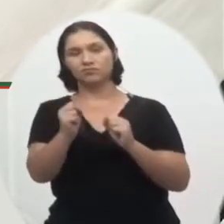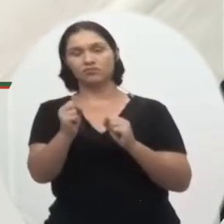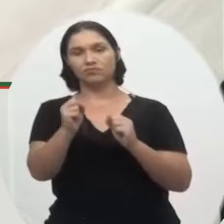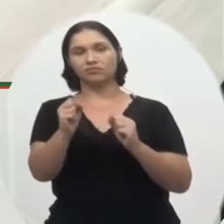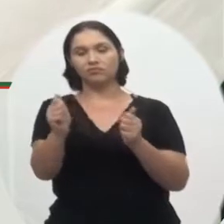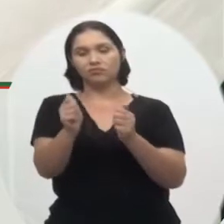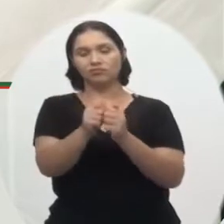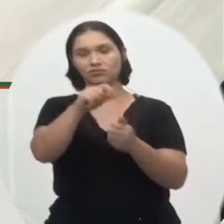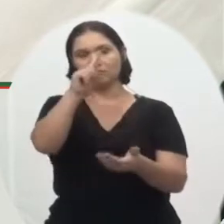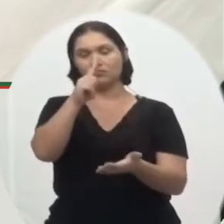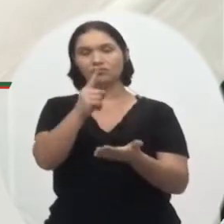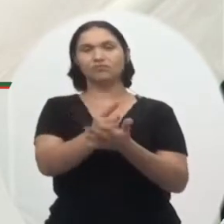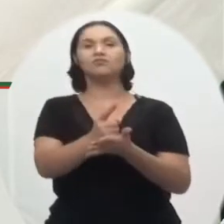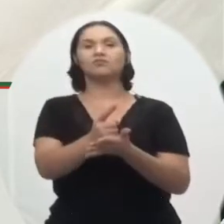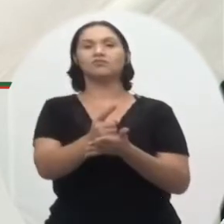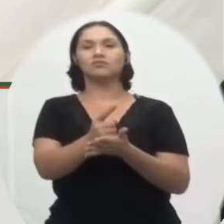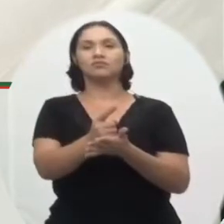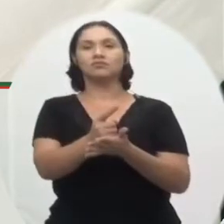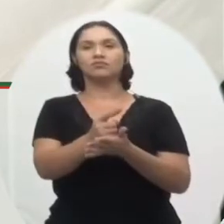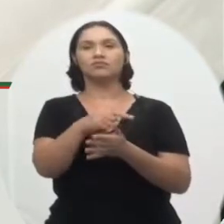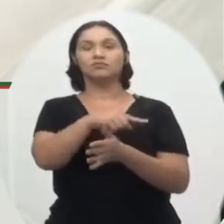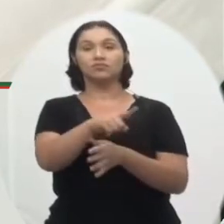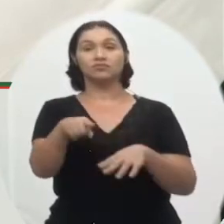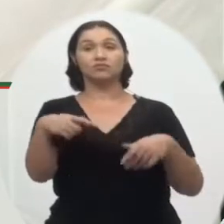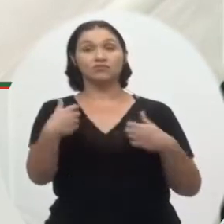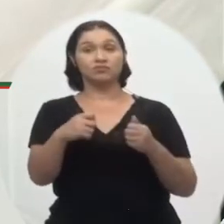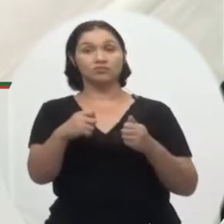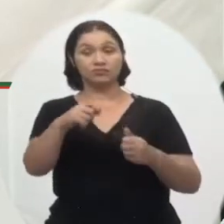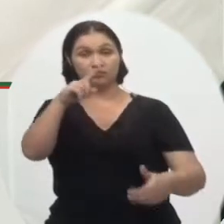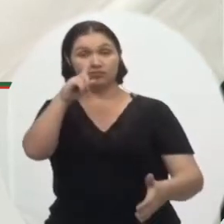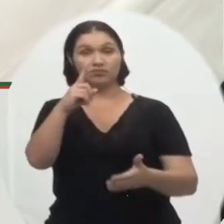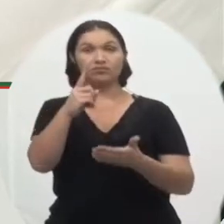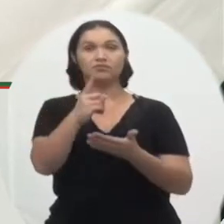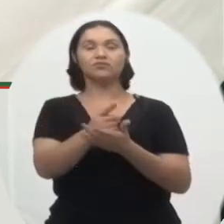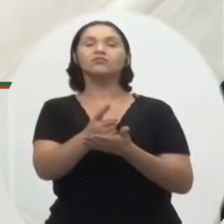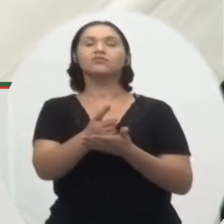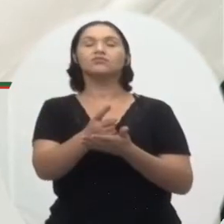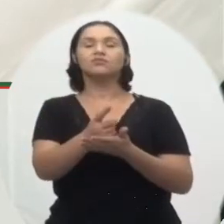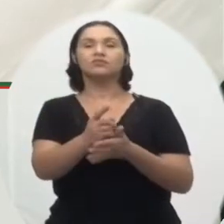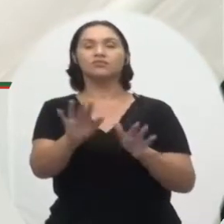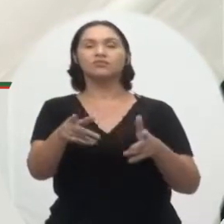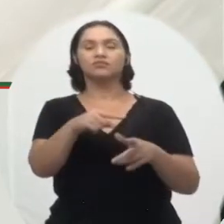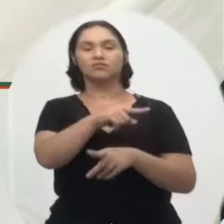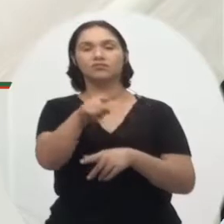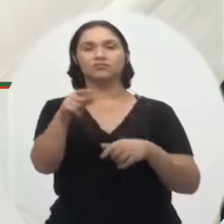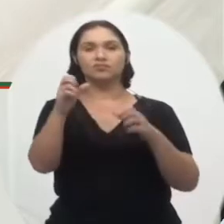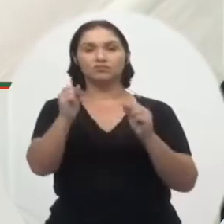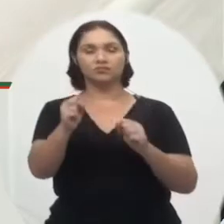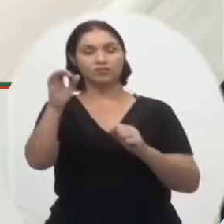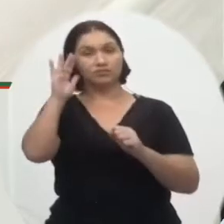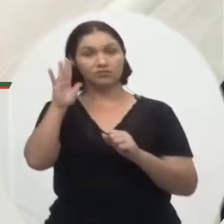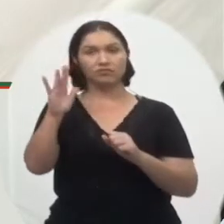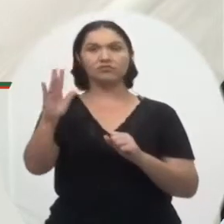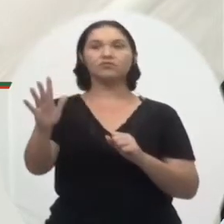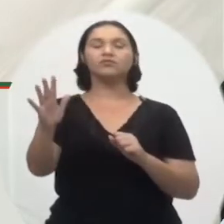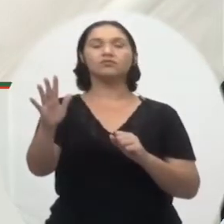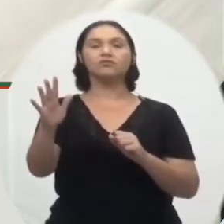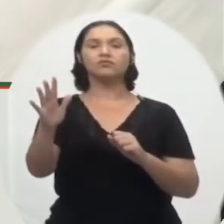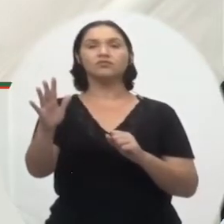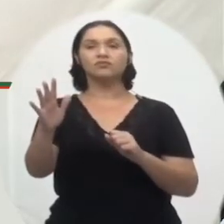realmente formada com base em conceitos, e conceitos que reflitam necessariamente aquilo que é a